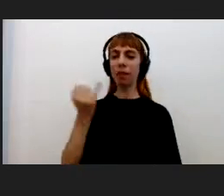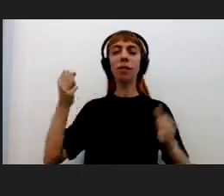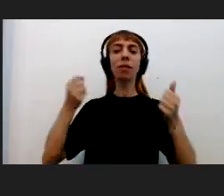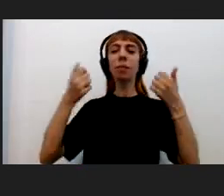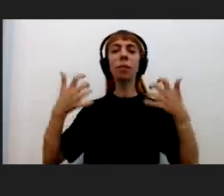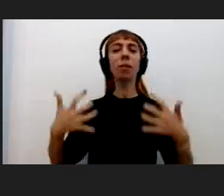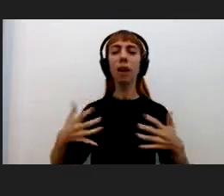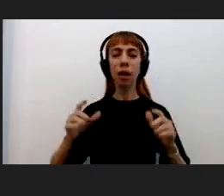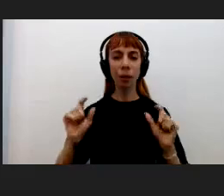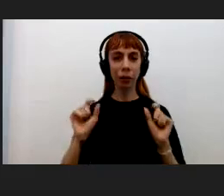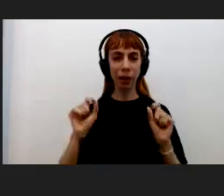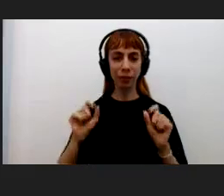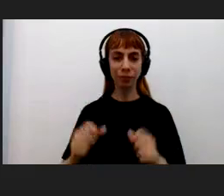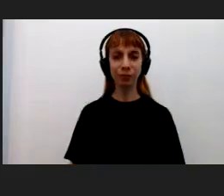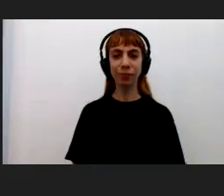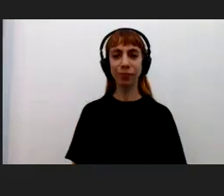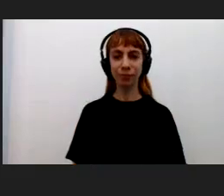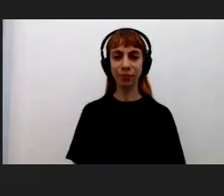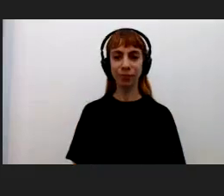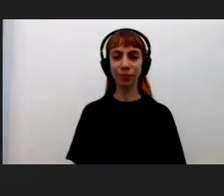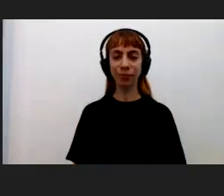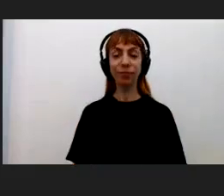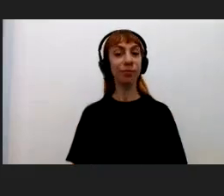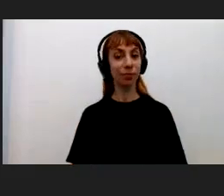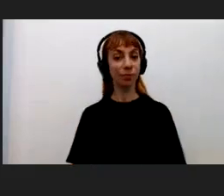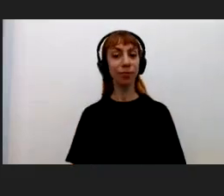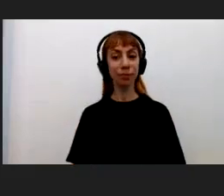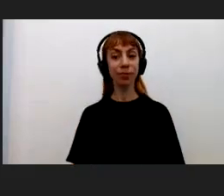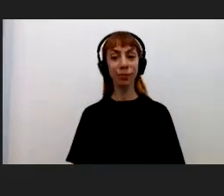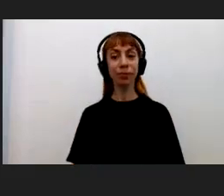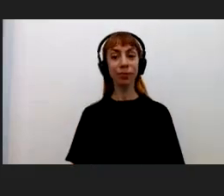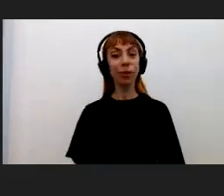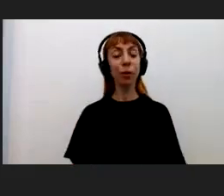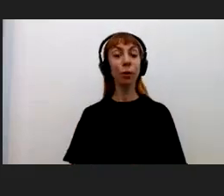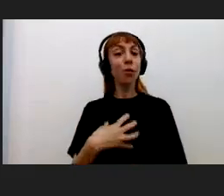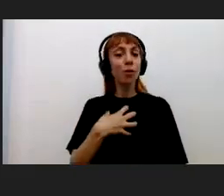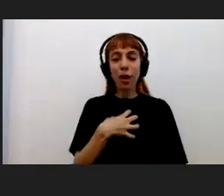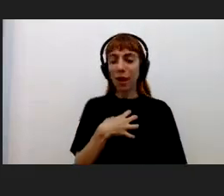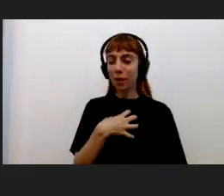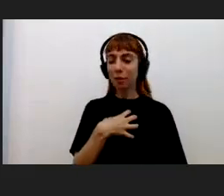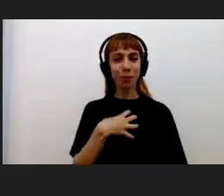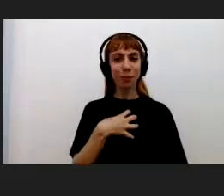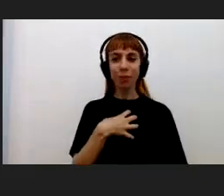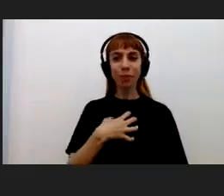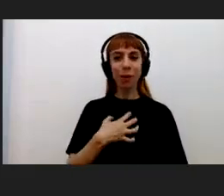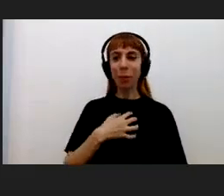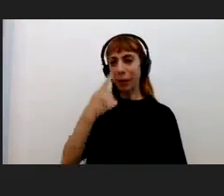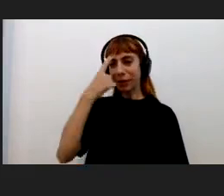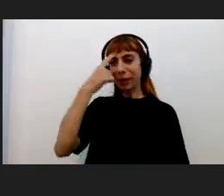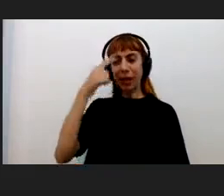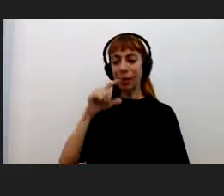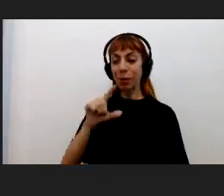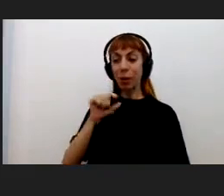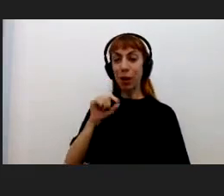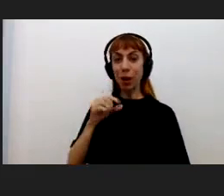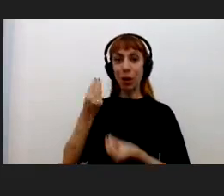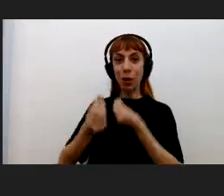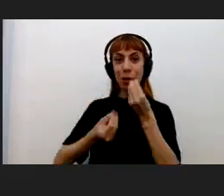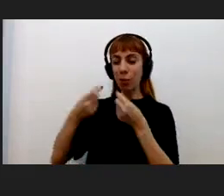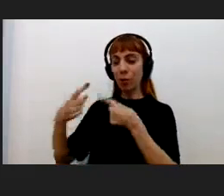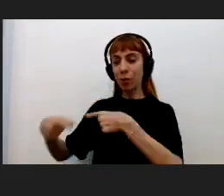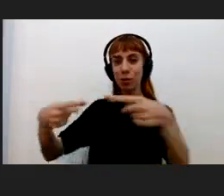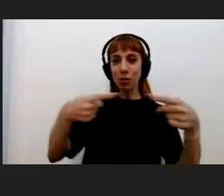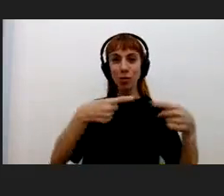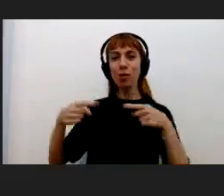um pouco da forma como eu escolhi falar sobre o assunto diz muito sobre uma construção que eu fiz ao longo desses